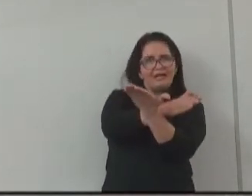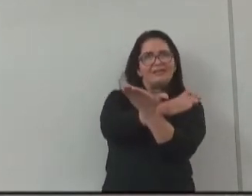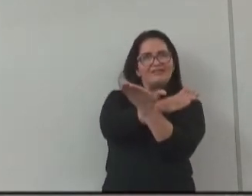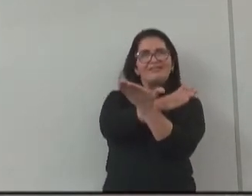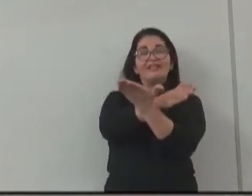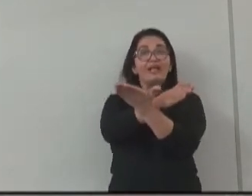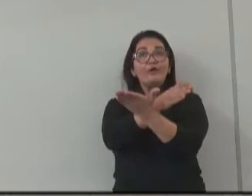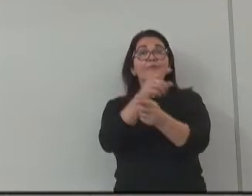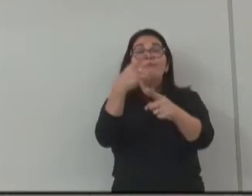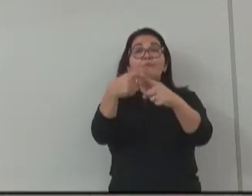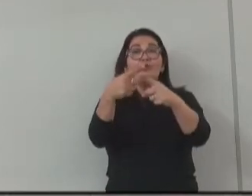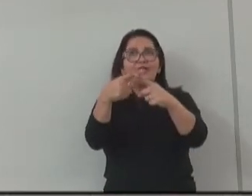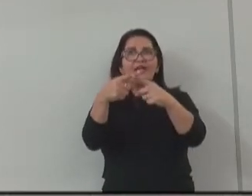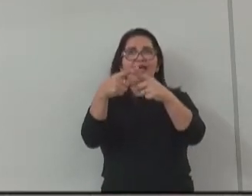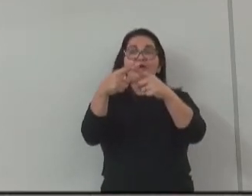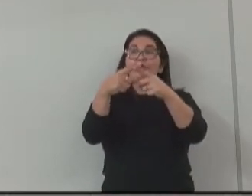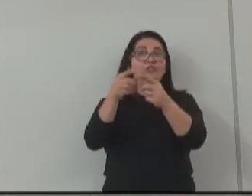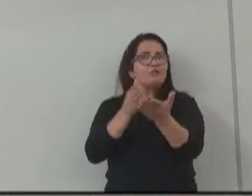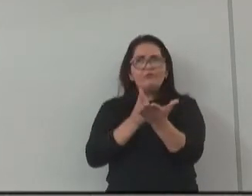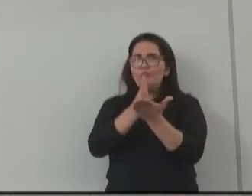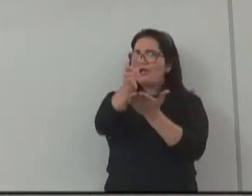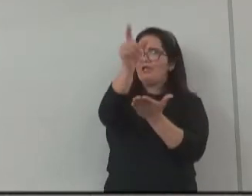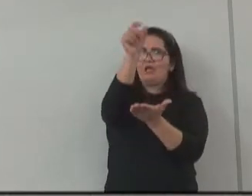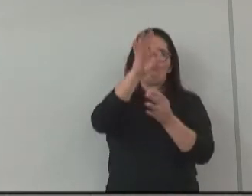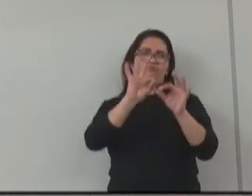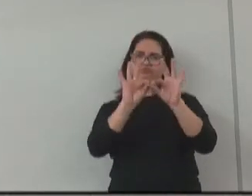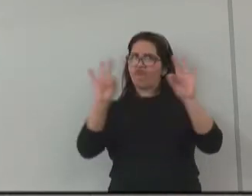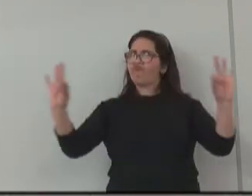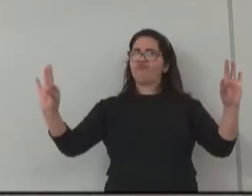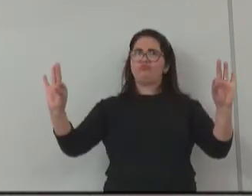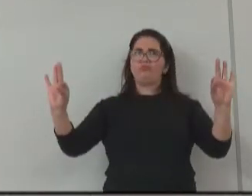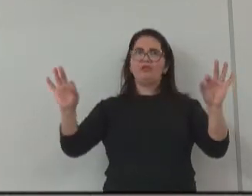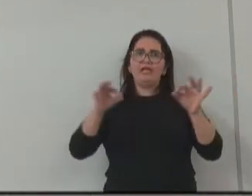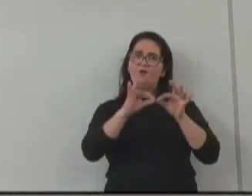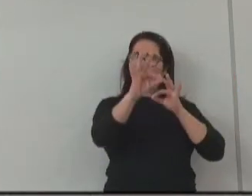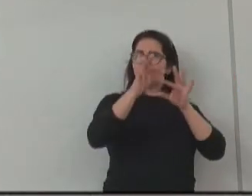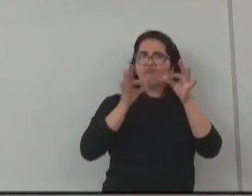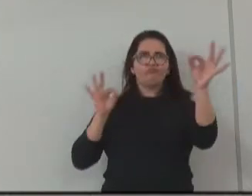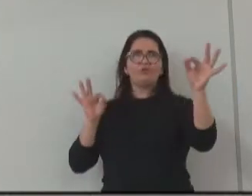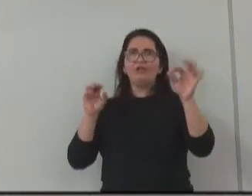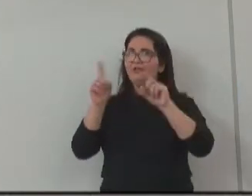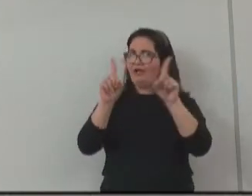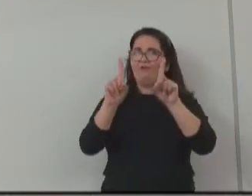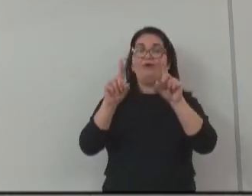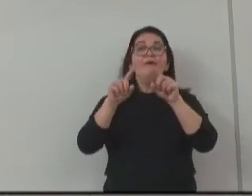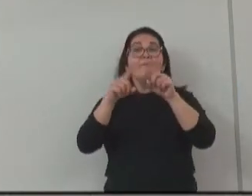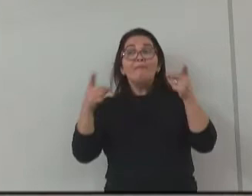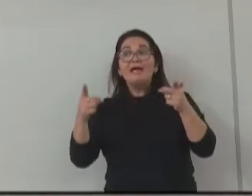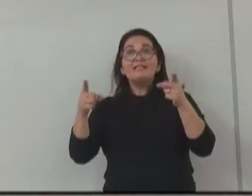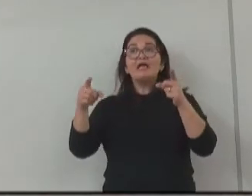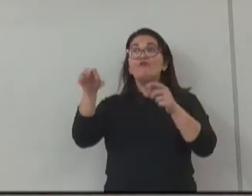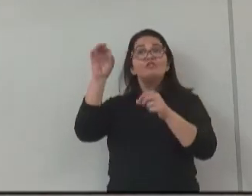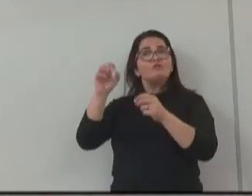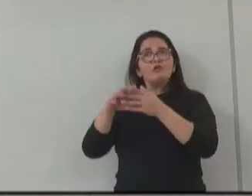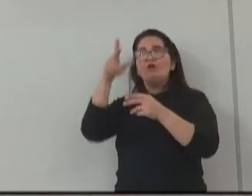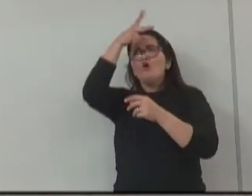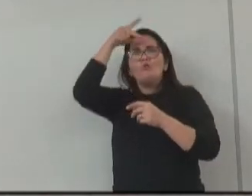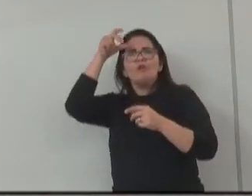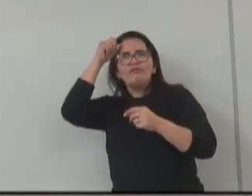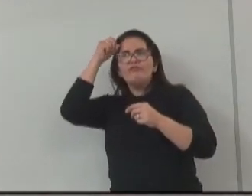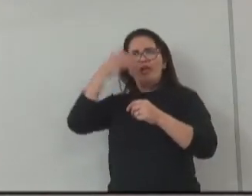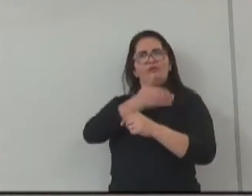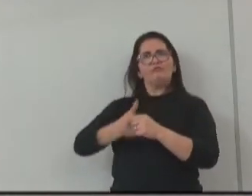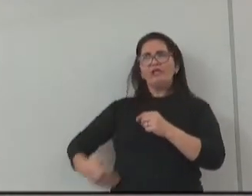pelo presidente. Não, você não vê. Porque na maioria das vezes elas são naturais e às vezes estão construídas. Mas esse território ele